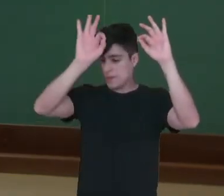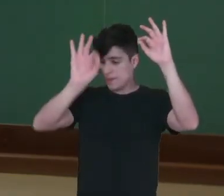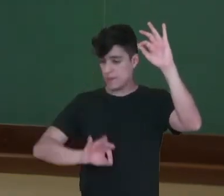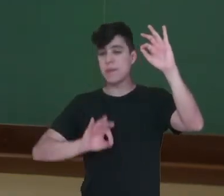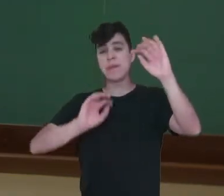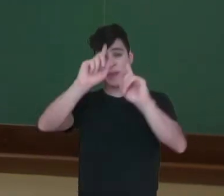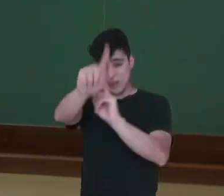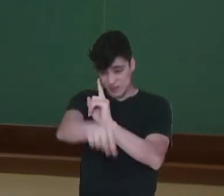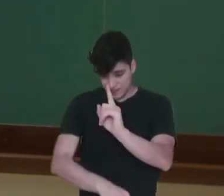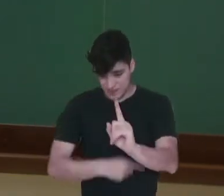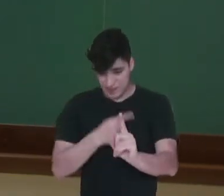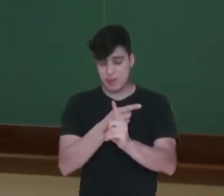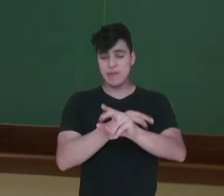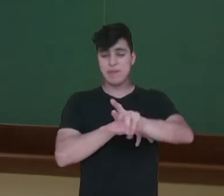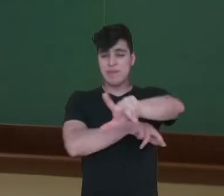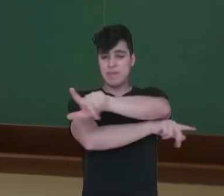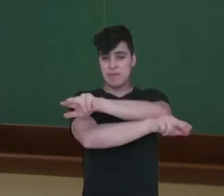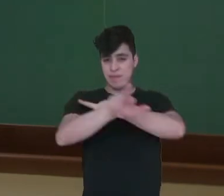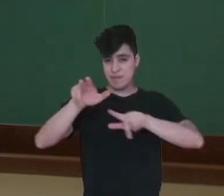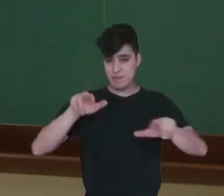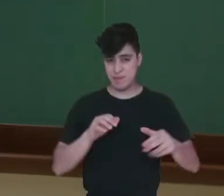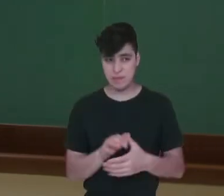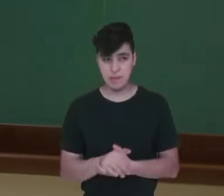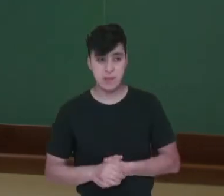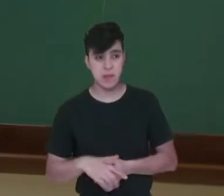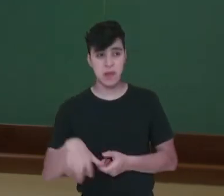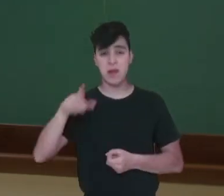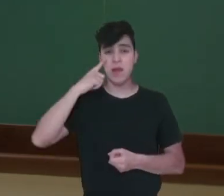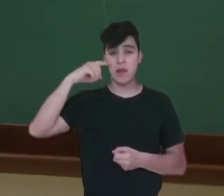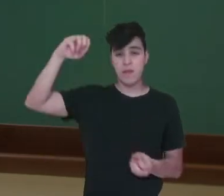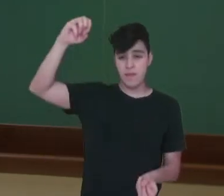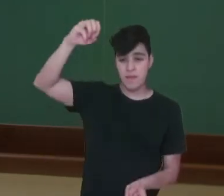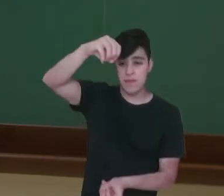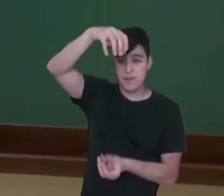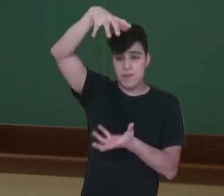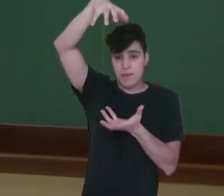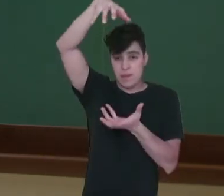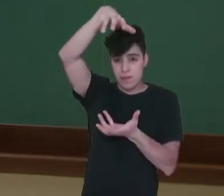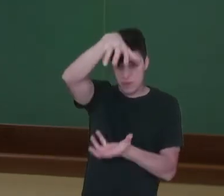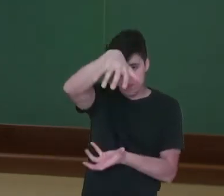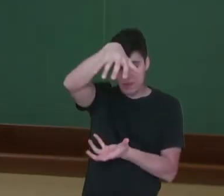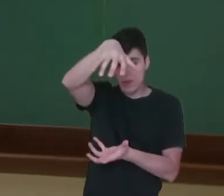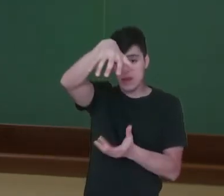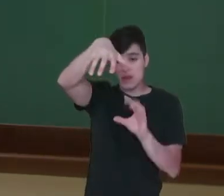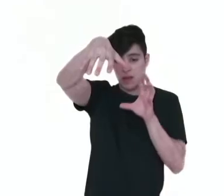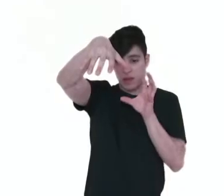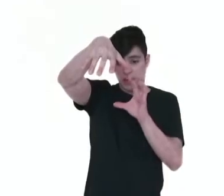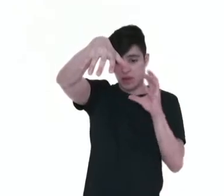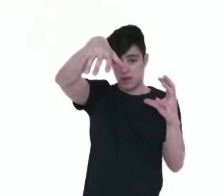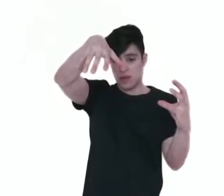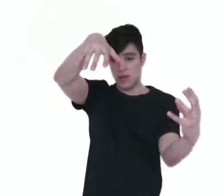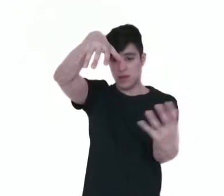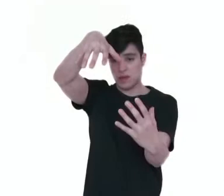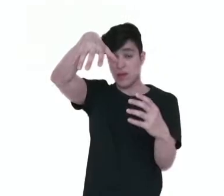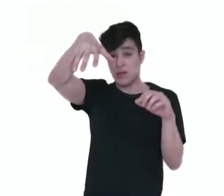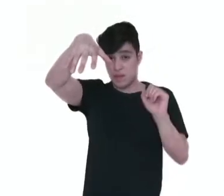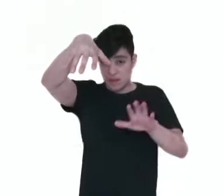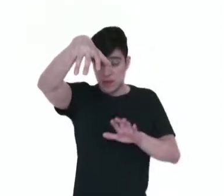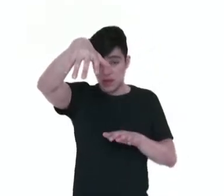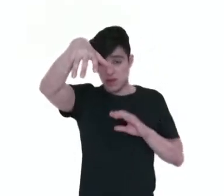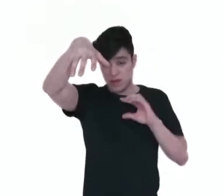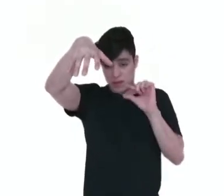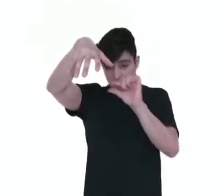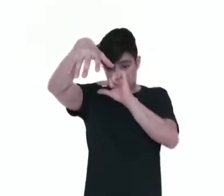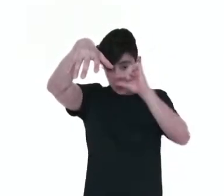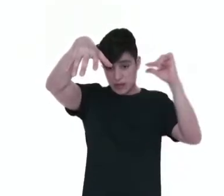maior. Então aqui a gente tem as regiões polares e as regiões próximas à linha do Equador. Quanto mais perto da